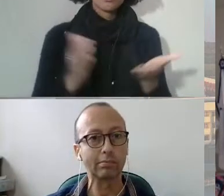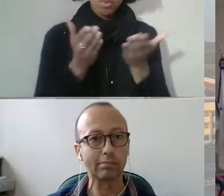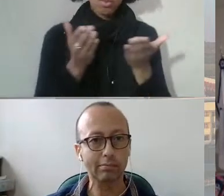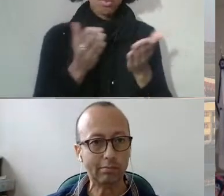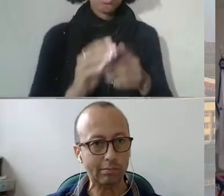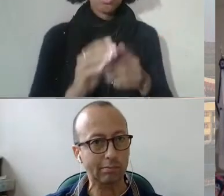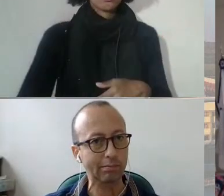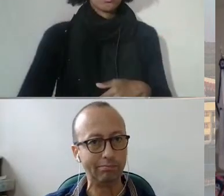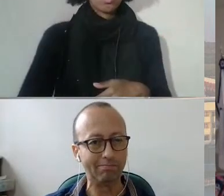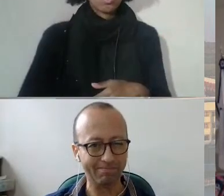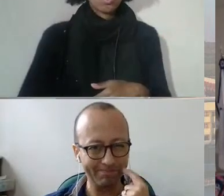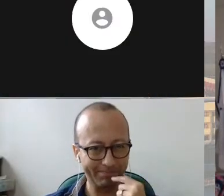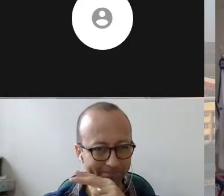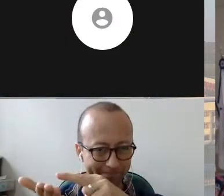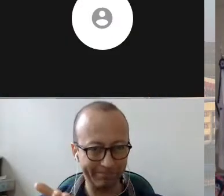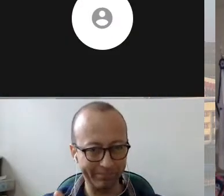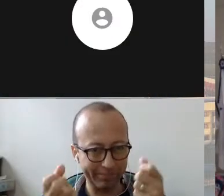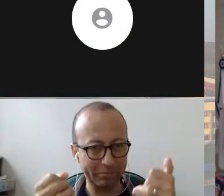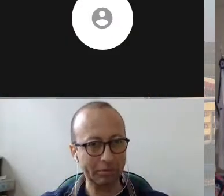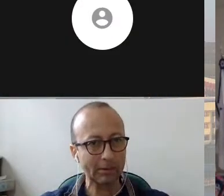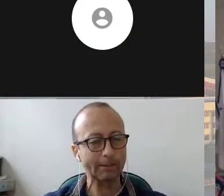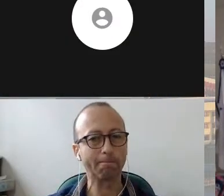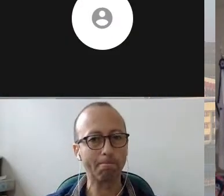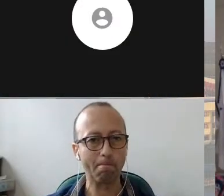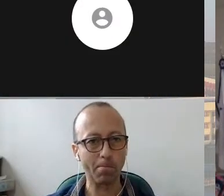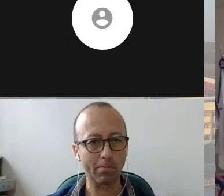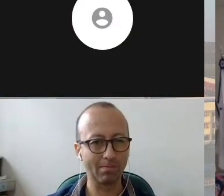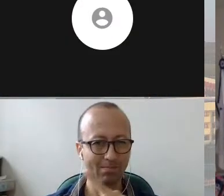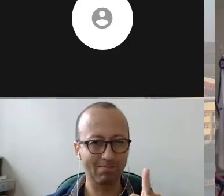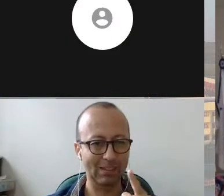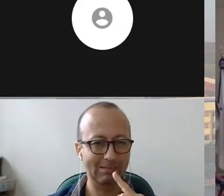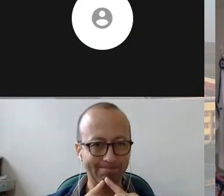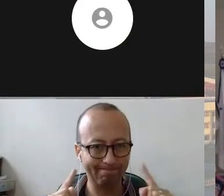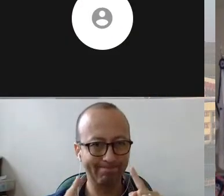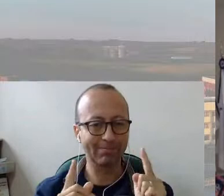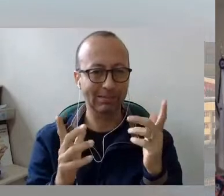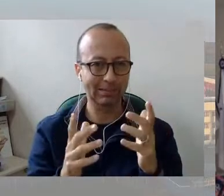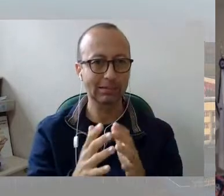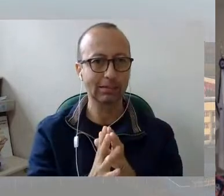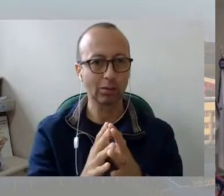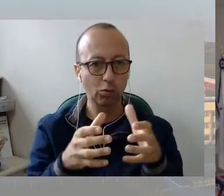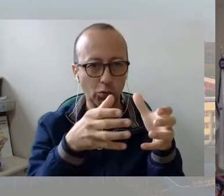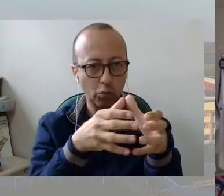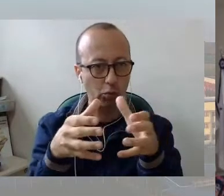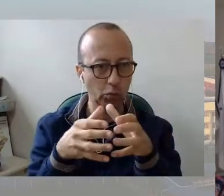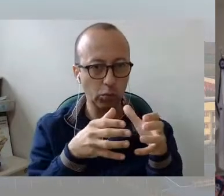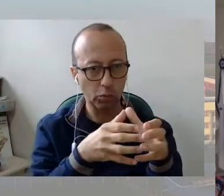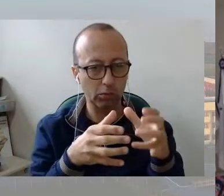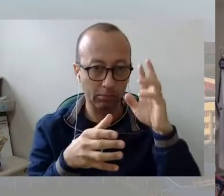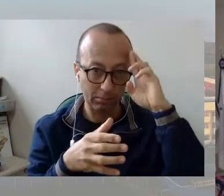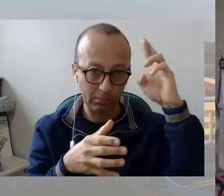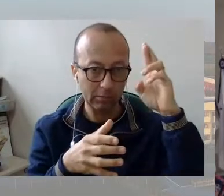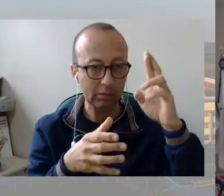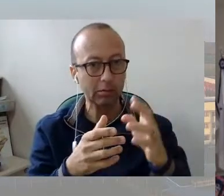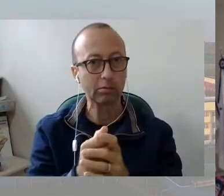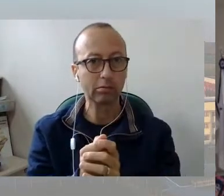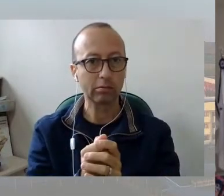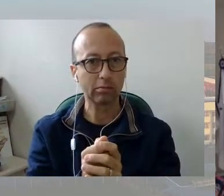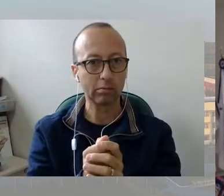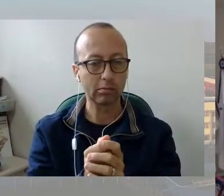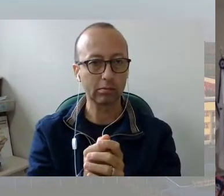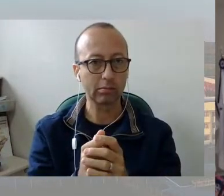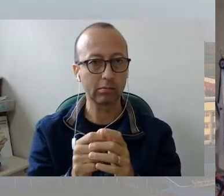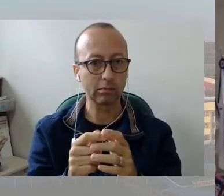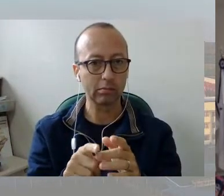na carta de descontentamento, né, das equipes diretivas e demais conselheiros em relação ao ocorrido